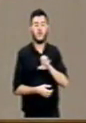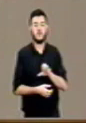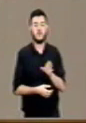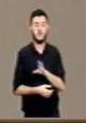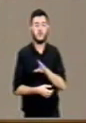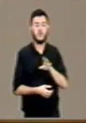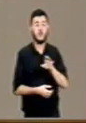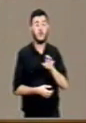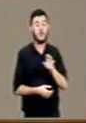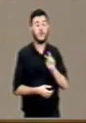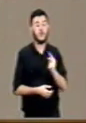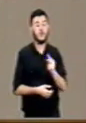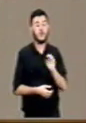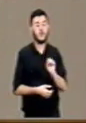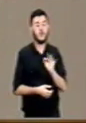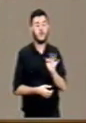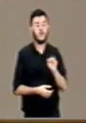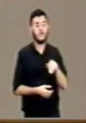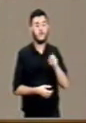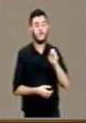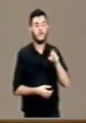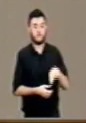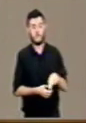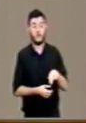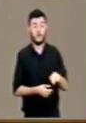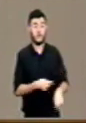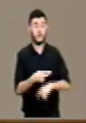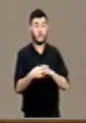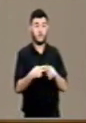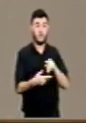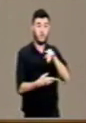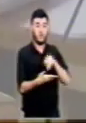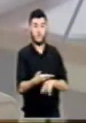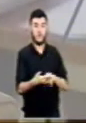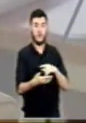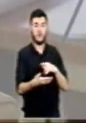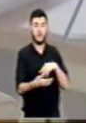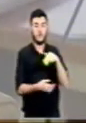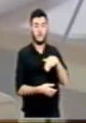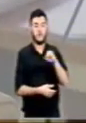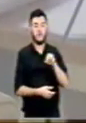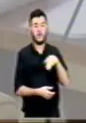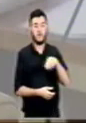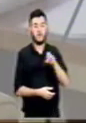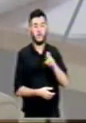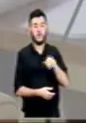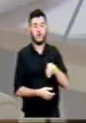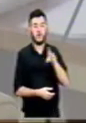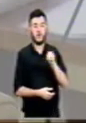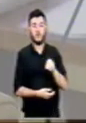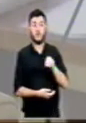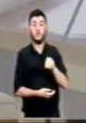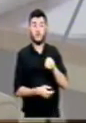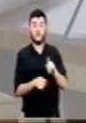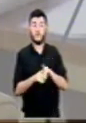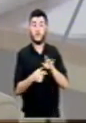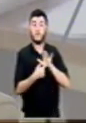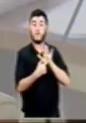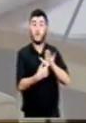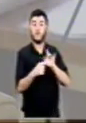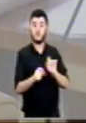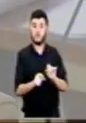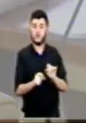Segundo documento, fazendo a referência ao citado ofício, o memorando 085, que menciona aqui, indico a fonte nos